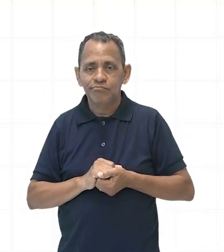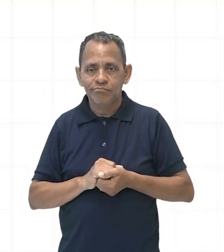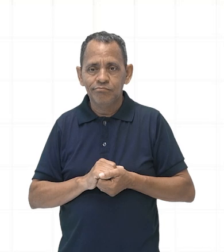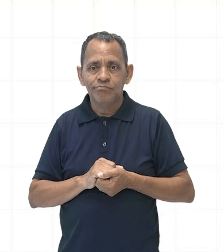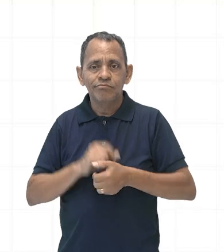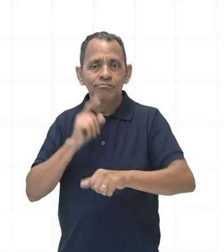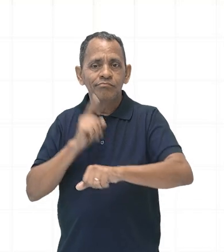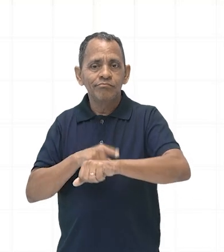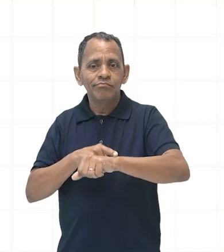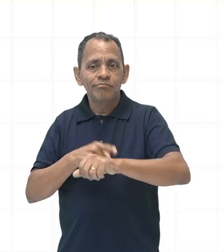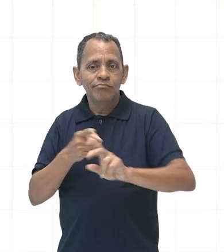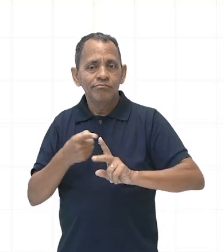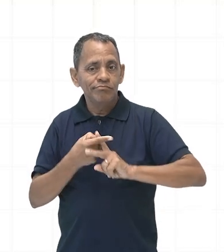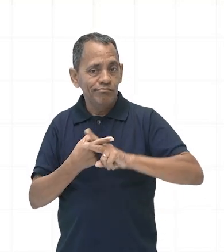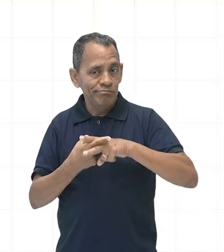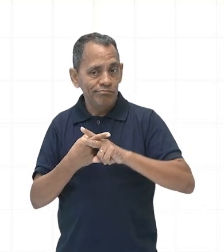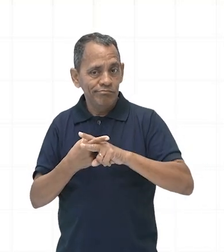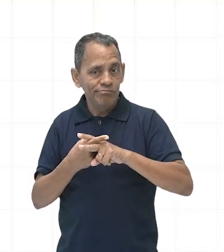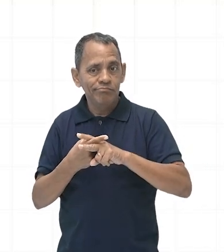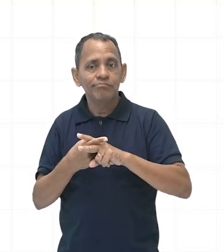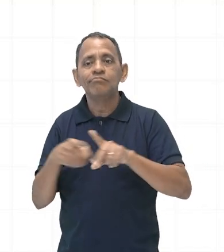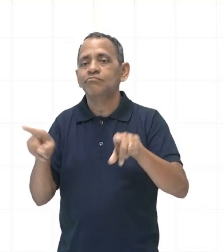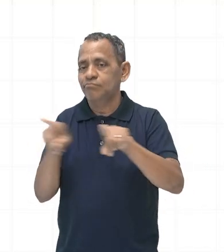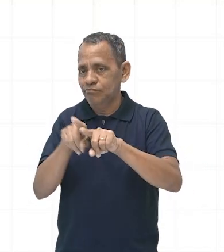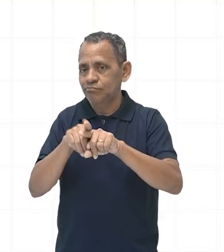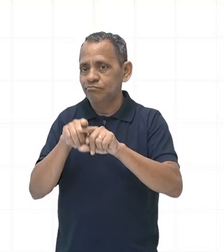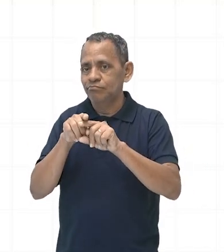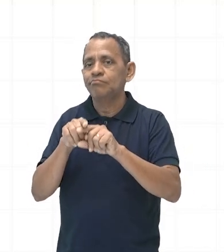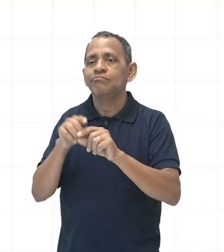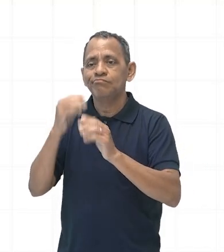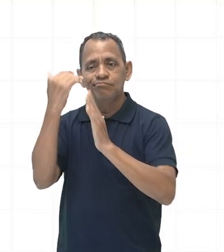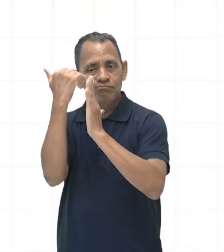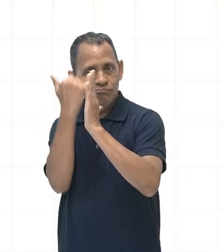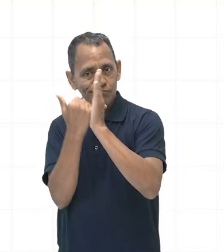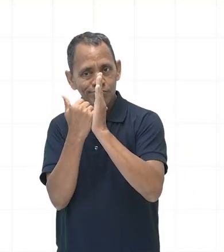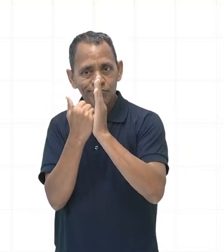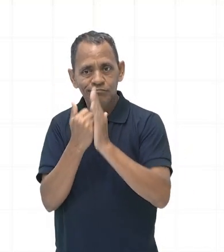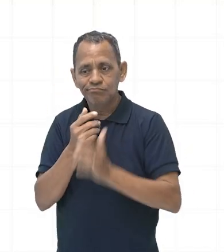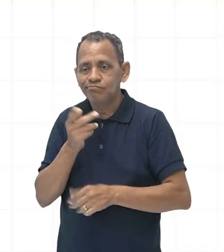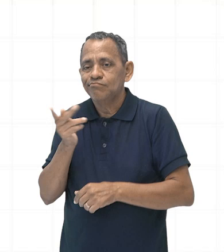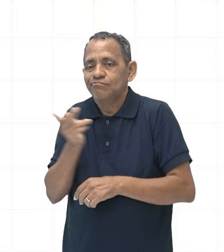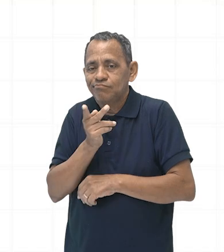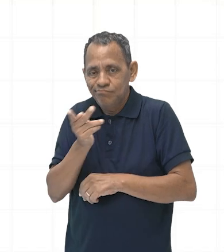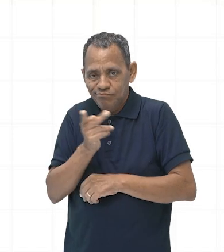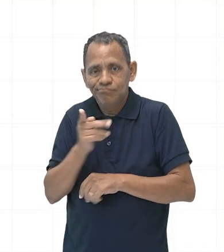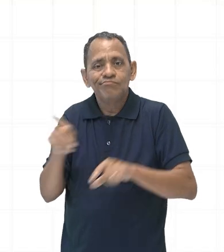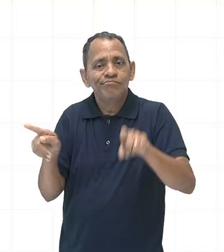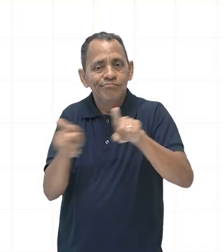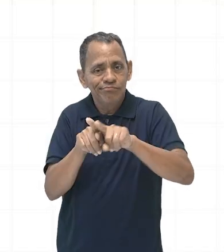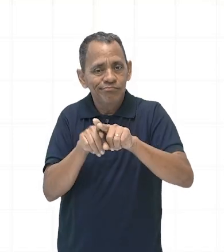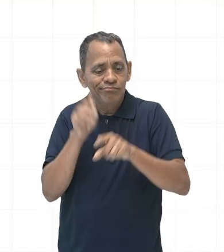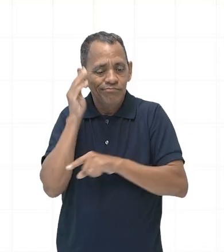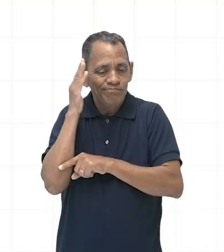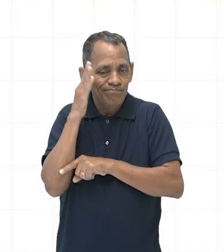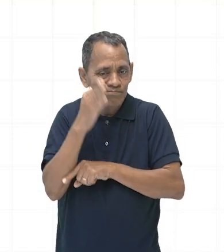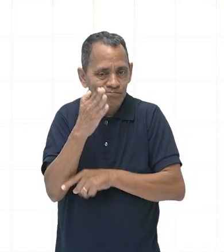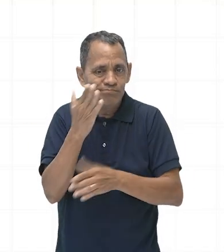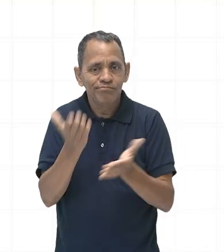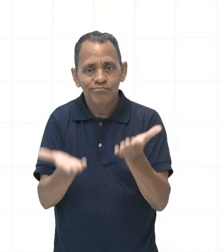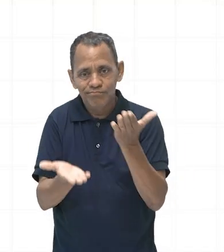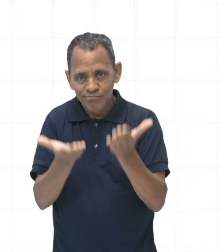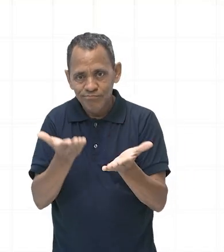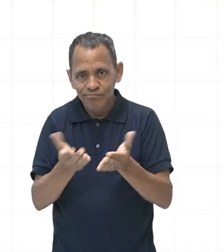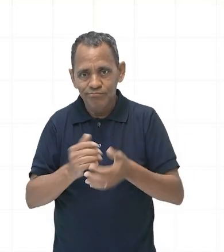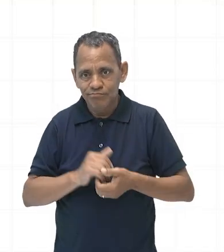tempo da edição? Ele também vai diminuir. Então, essas duas grandezas aqui também são diretamente